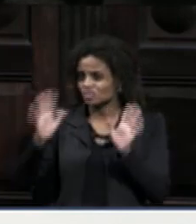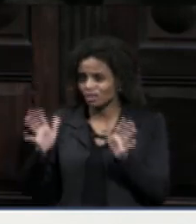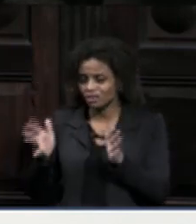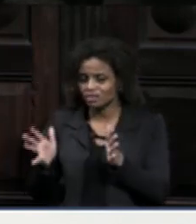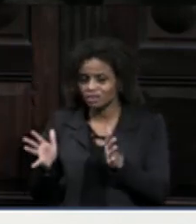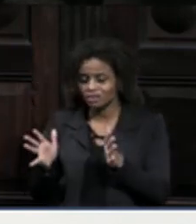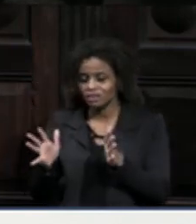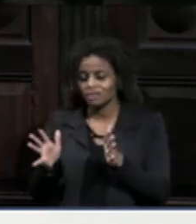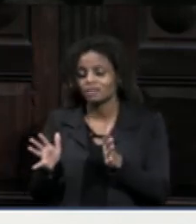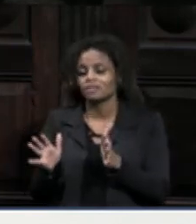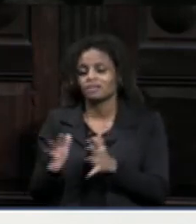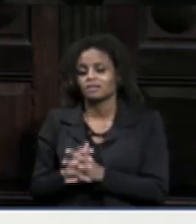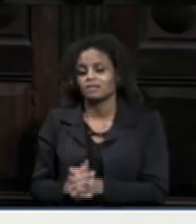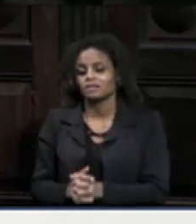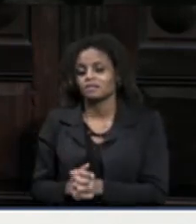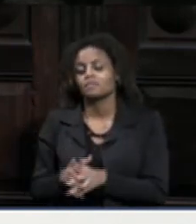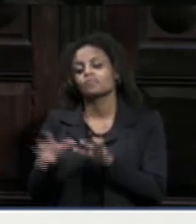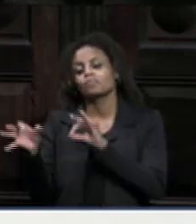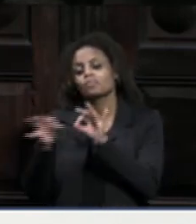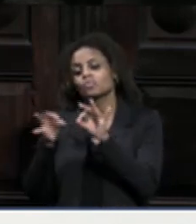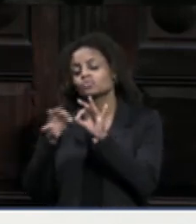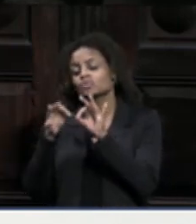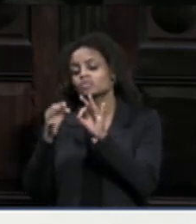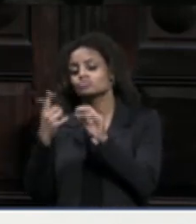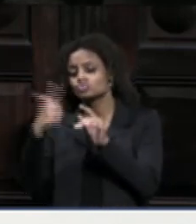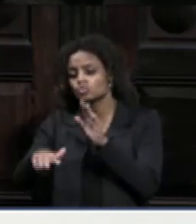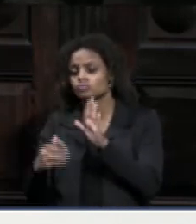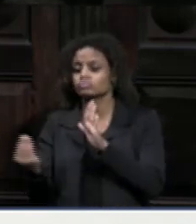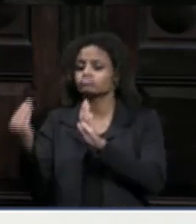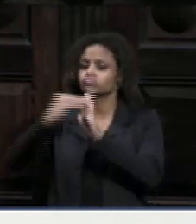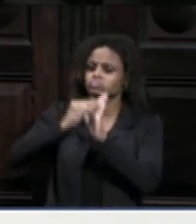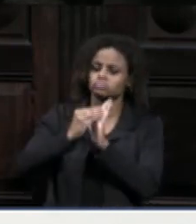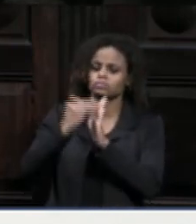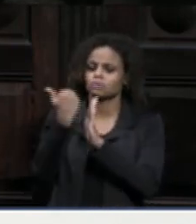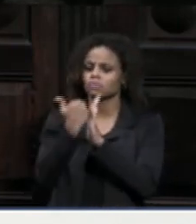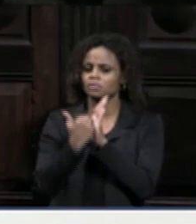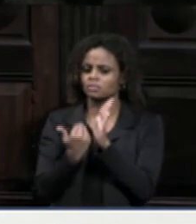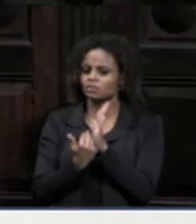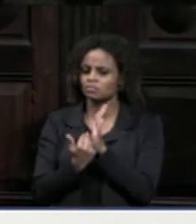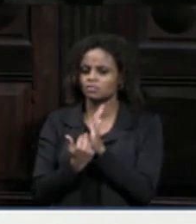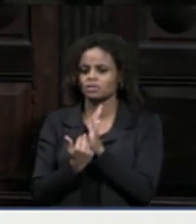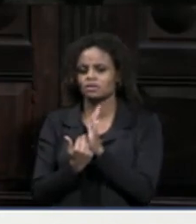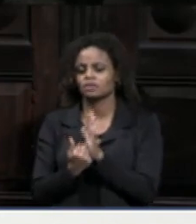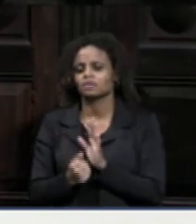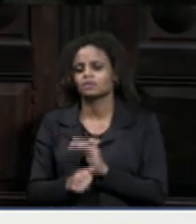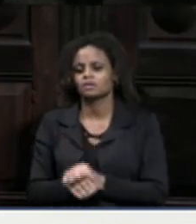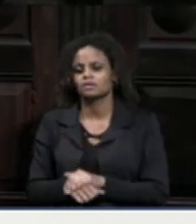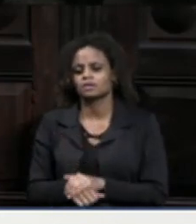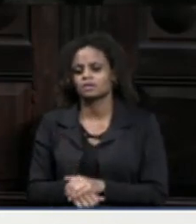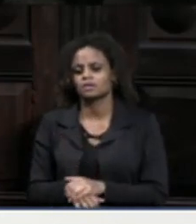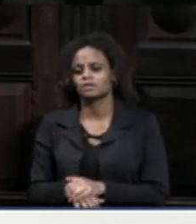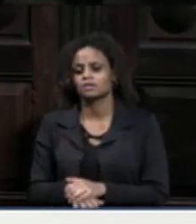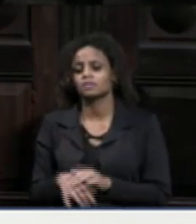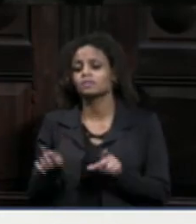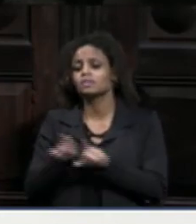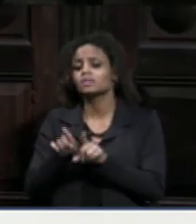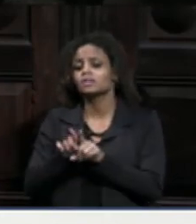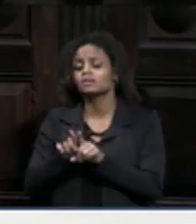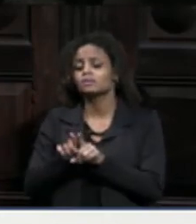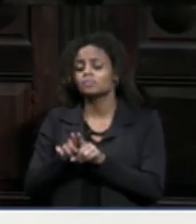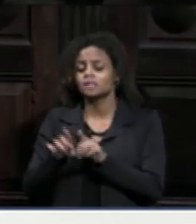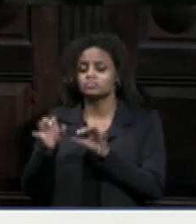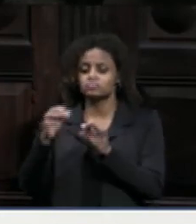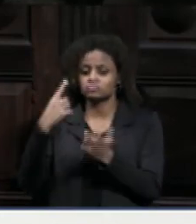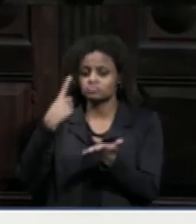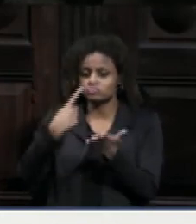o projeto voltar à pauta com decisão sobre as emendas, inclusive construir um acordo